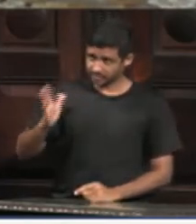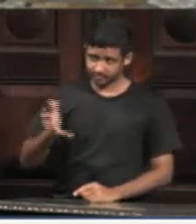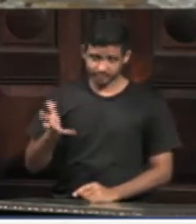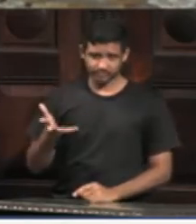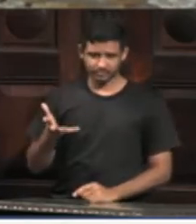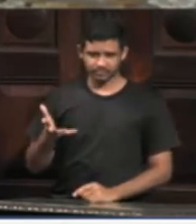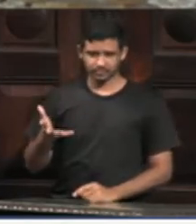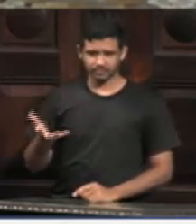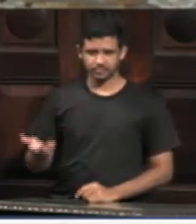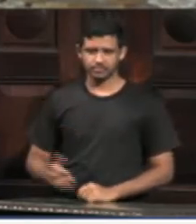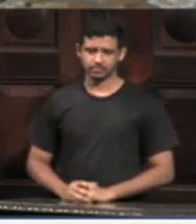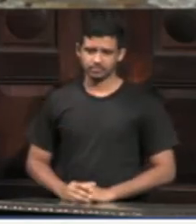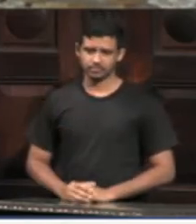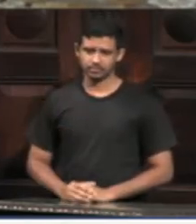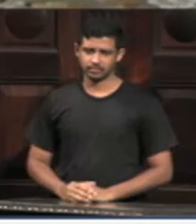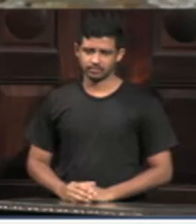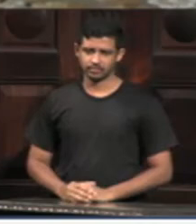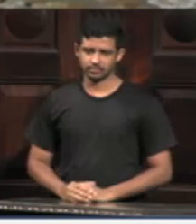para ter um